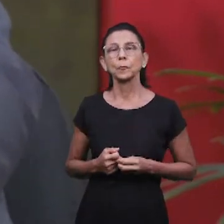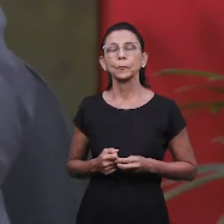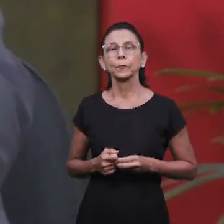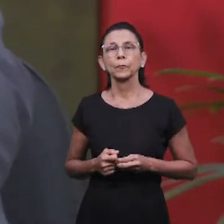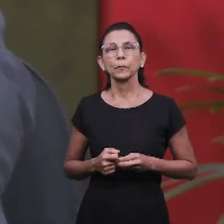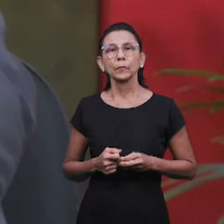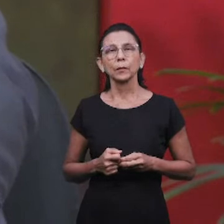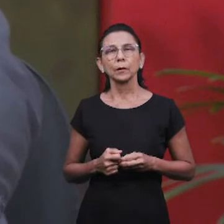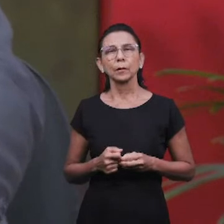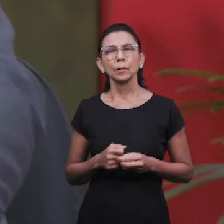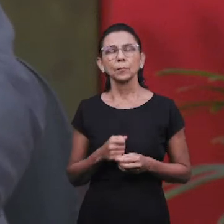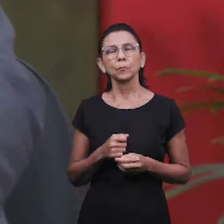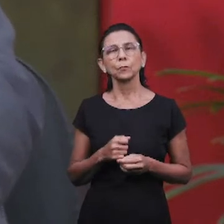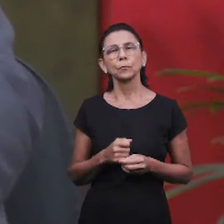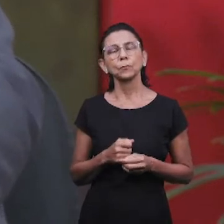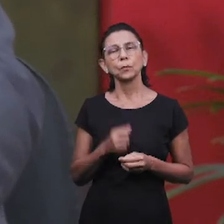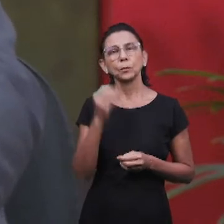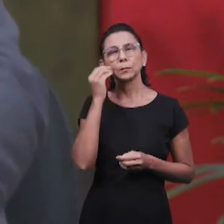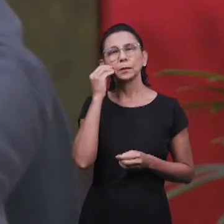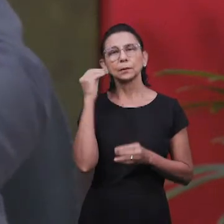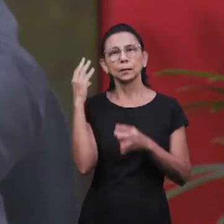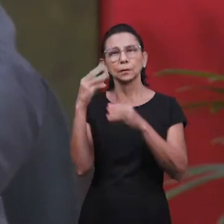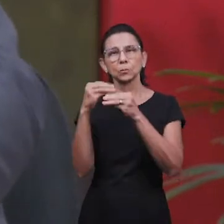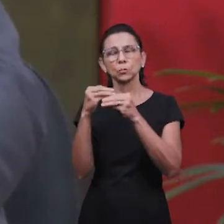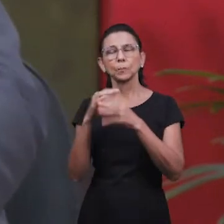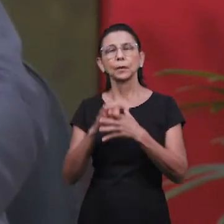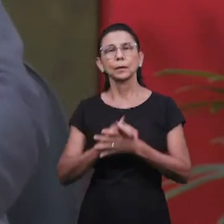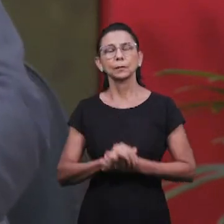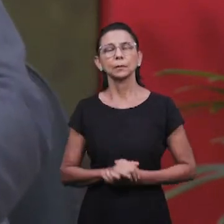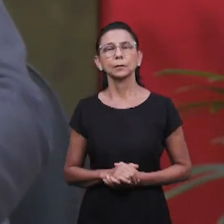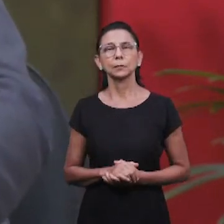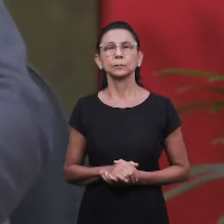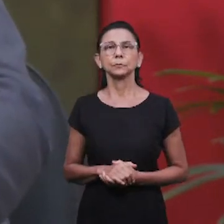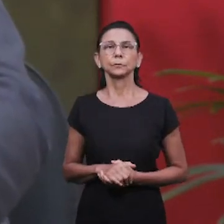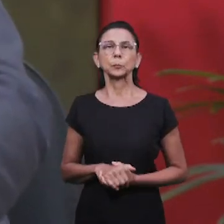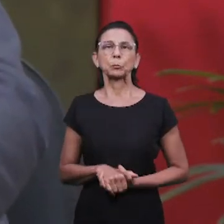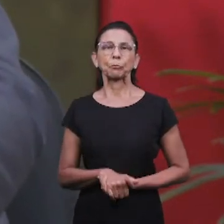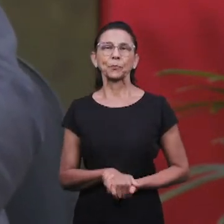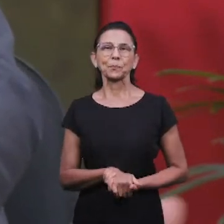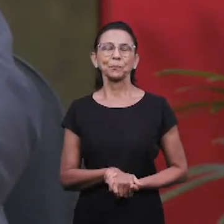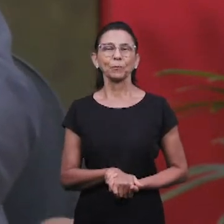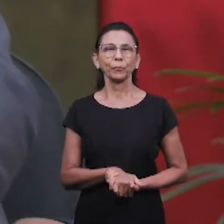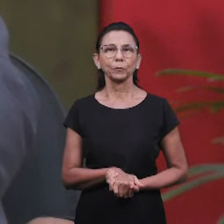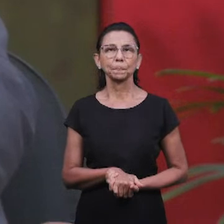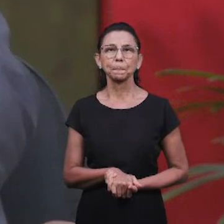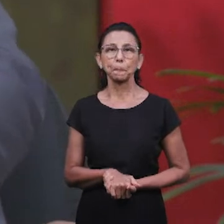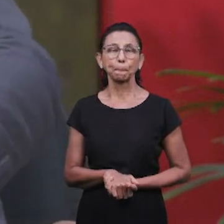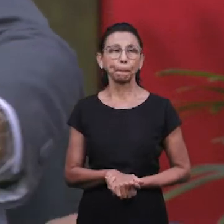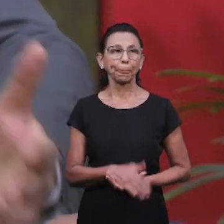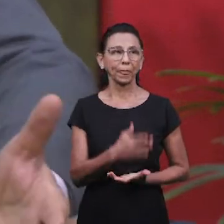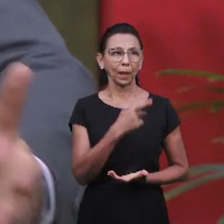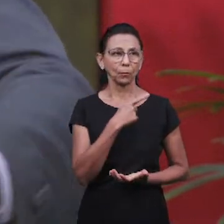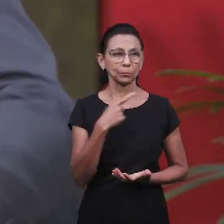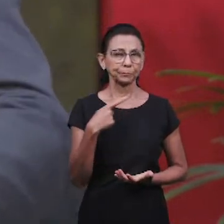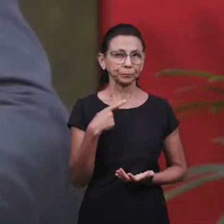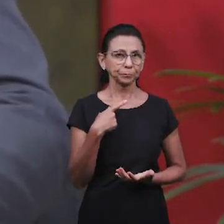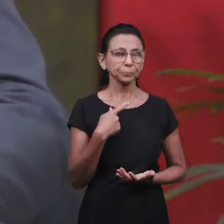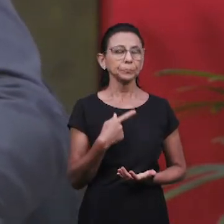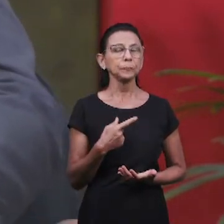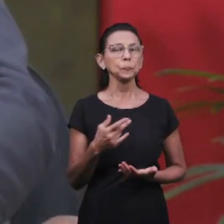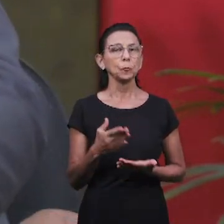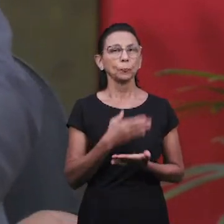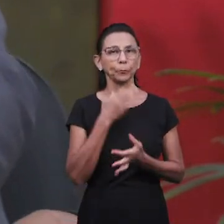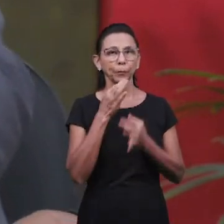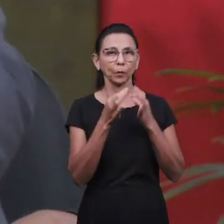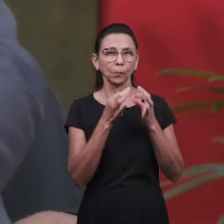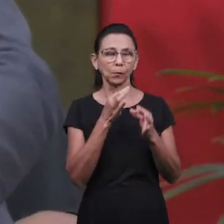gente vai tentar simplificar algumas coisas, as irmãs vão abordar e responder algumas perguntas, o pastor Luiz vai fazer algumas